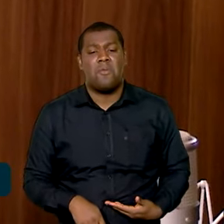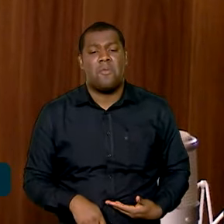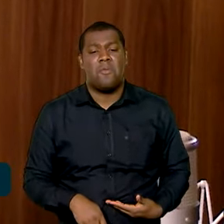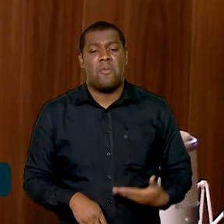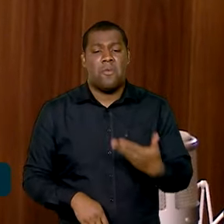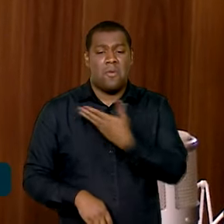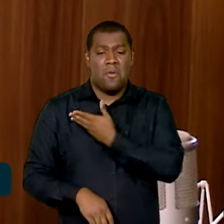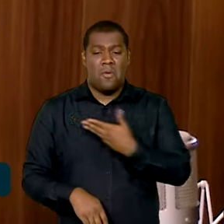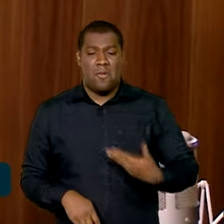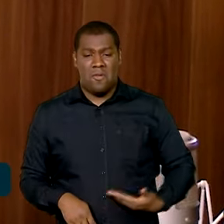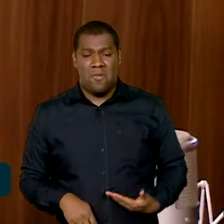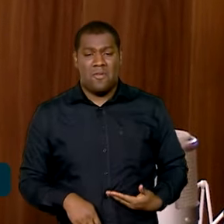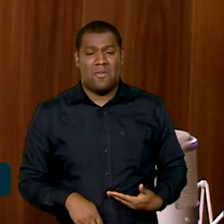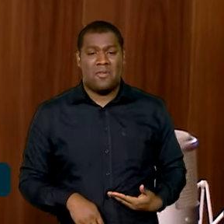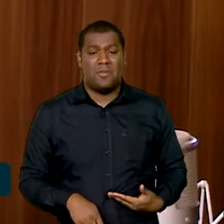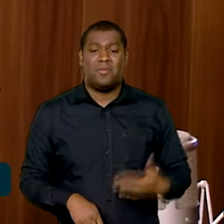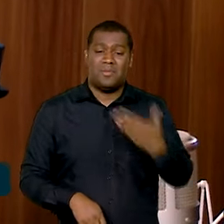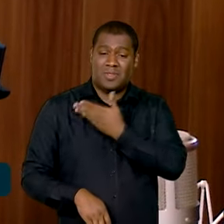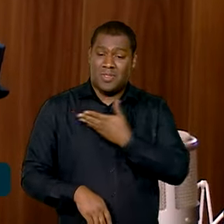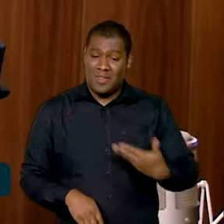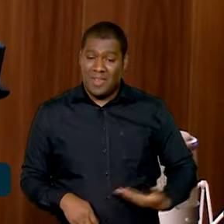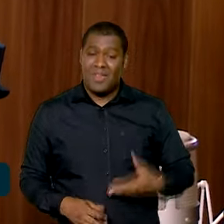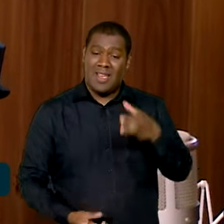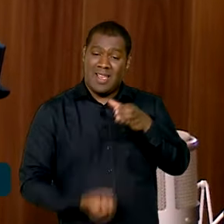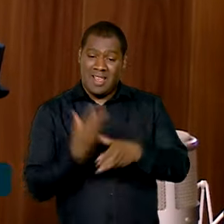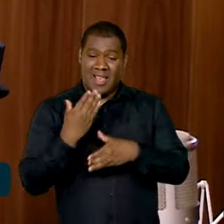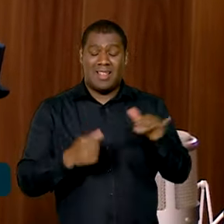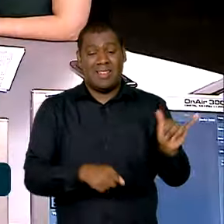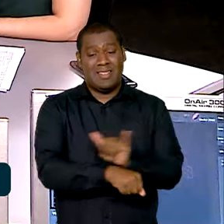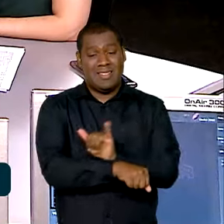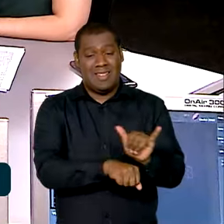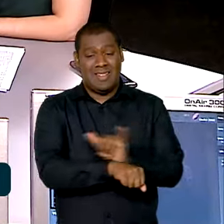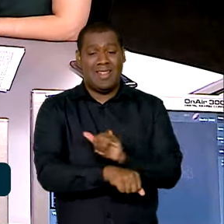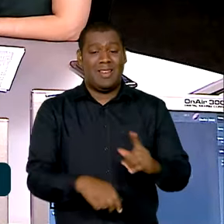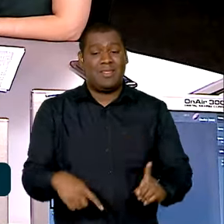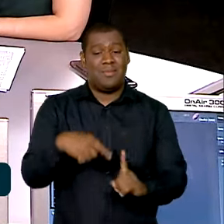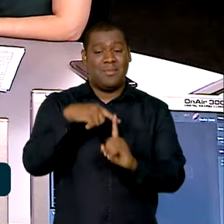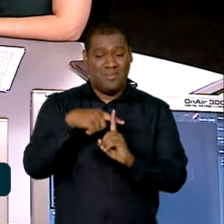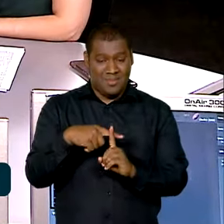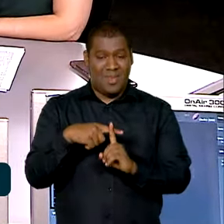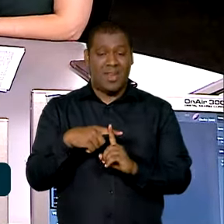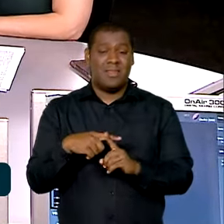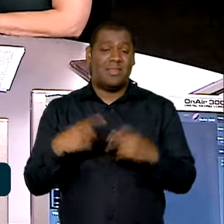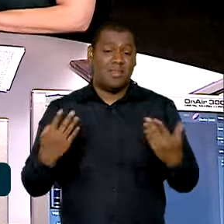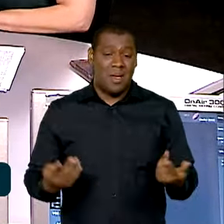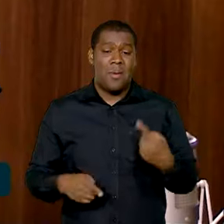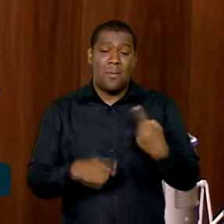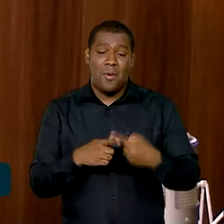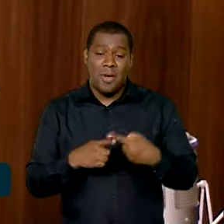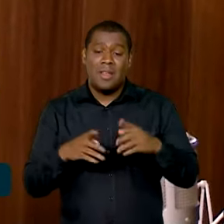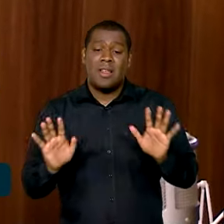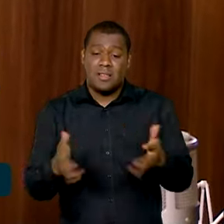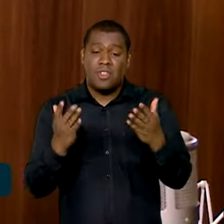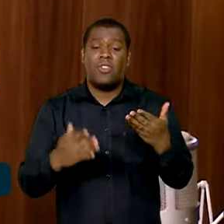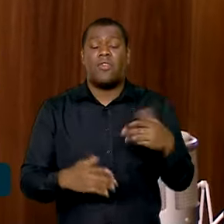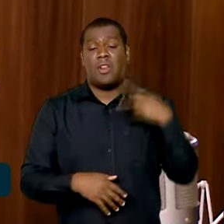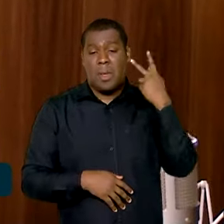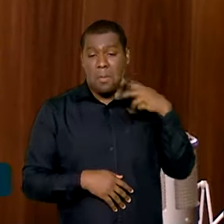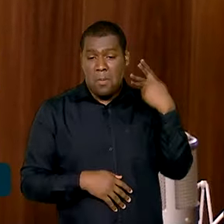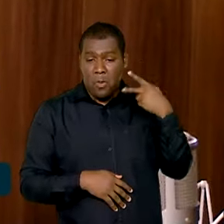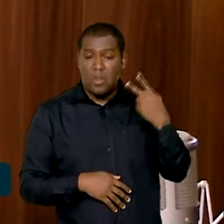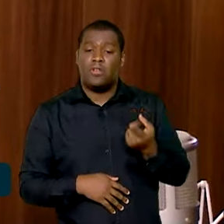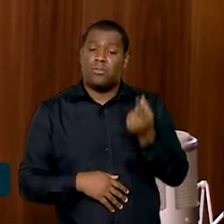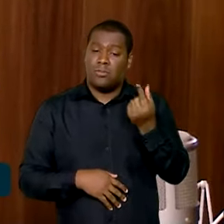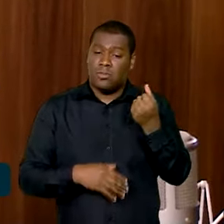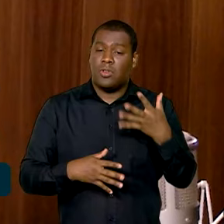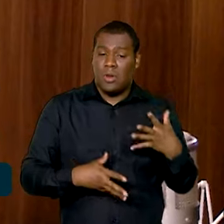indique um e leve dois. Pague um, leve dois. Pague um e leve dois. Mas é para estimular que as emendas sejam colocadas naqueles